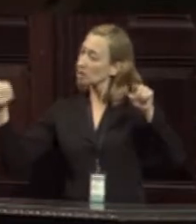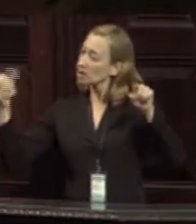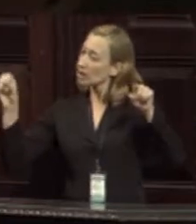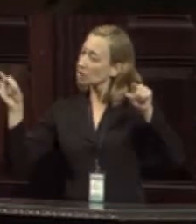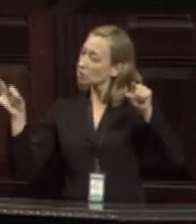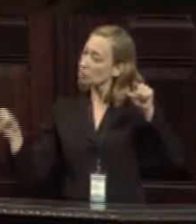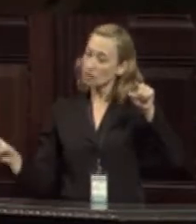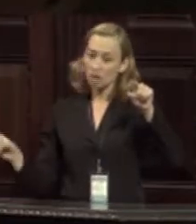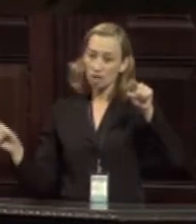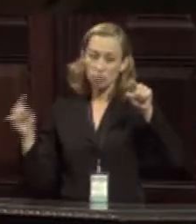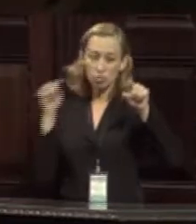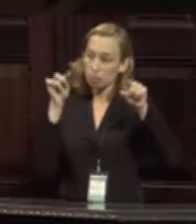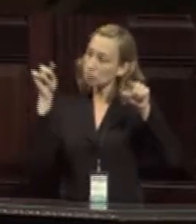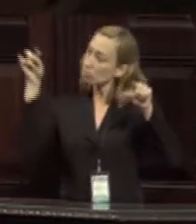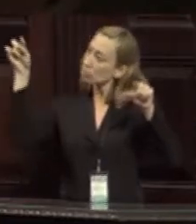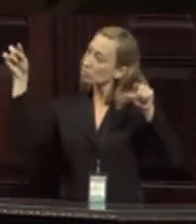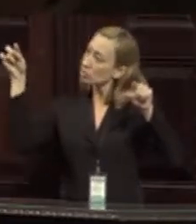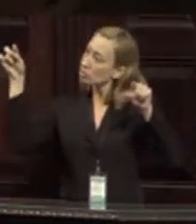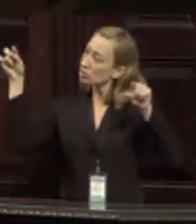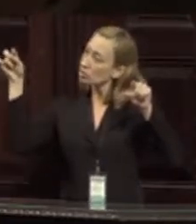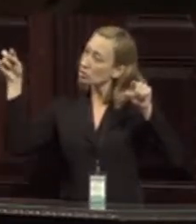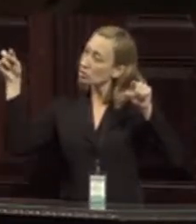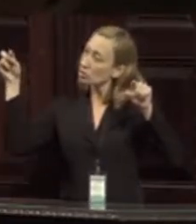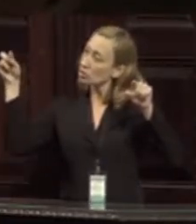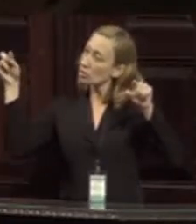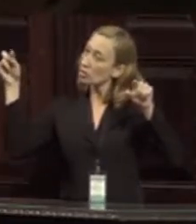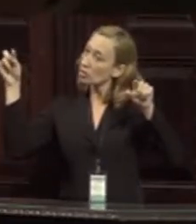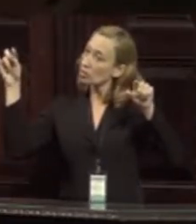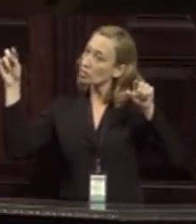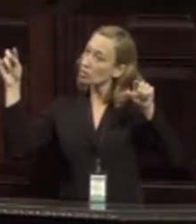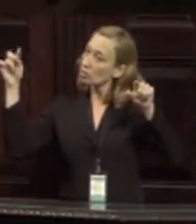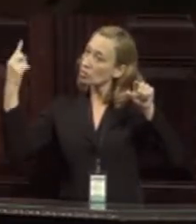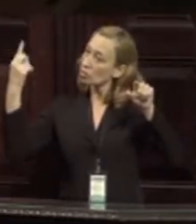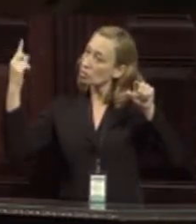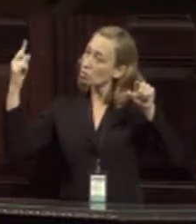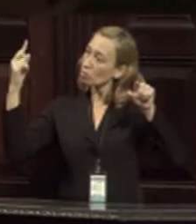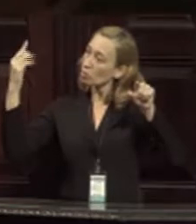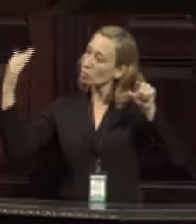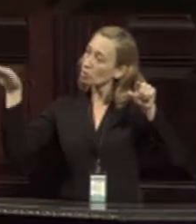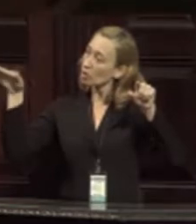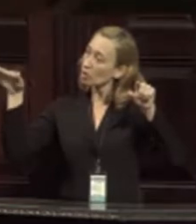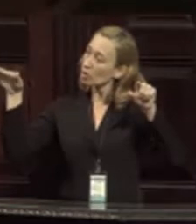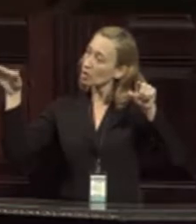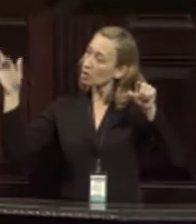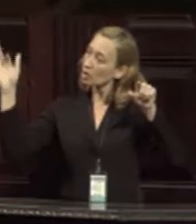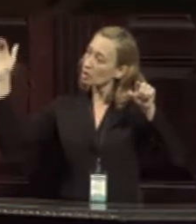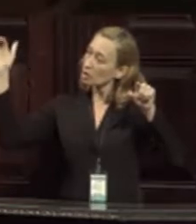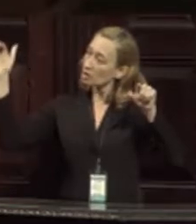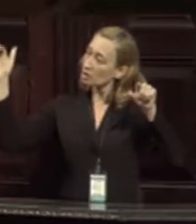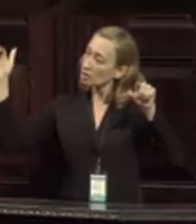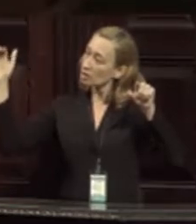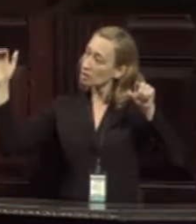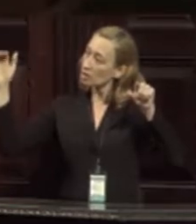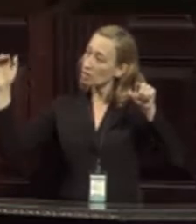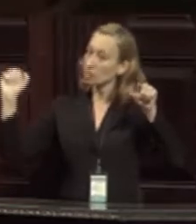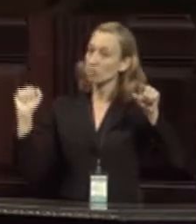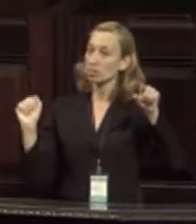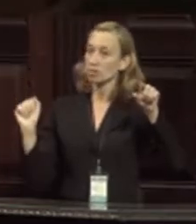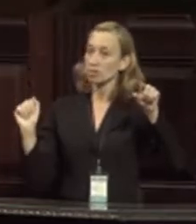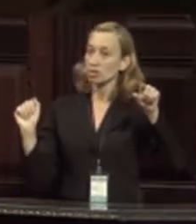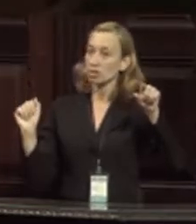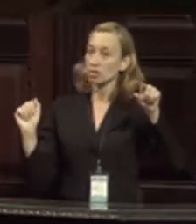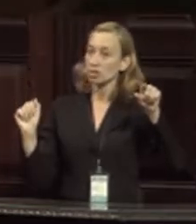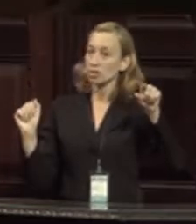ponto acima e o pré-sal meio ponto, aliás, o pré-sal 1,5 ponto acima e o pré-sal